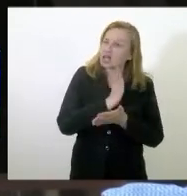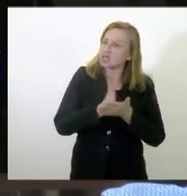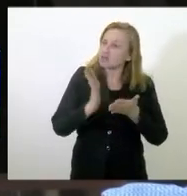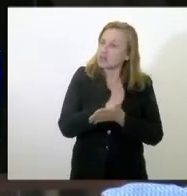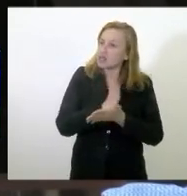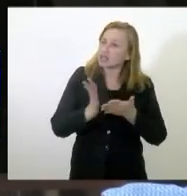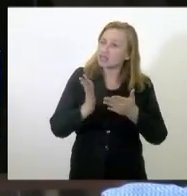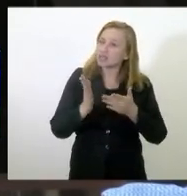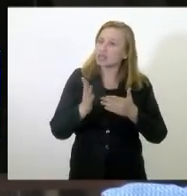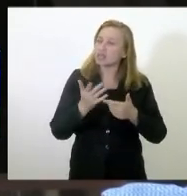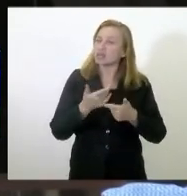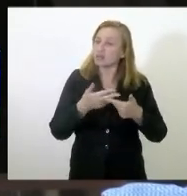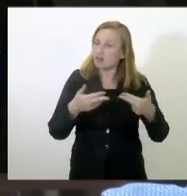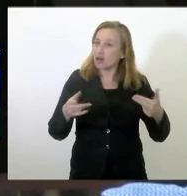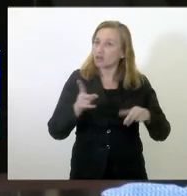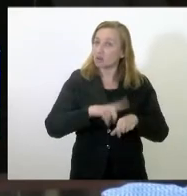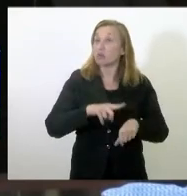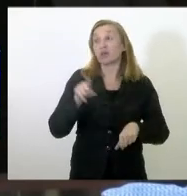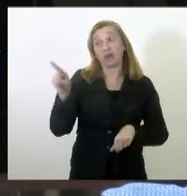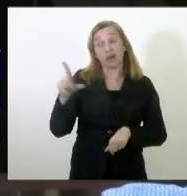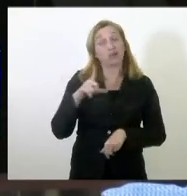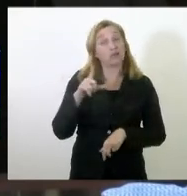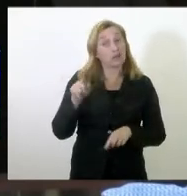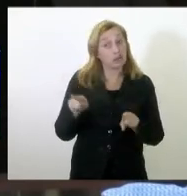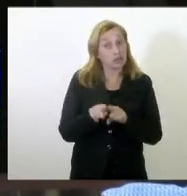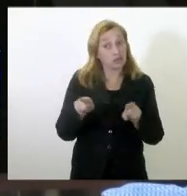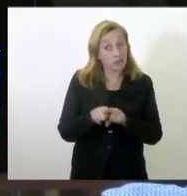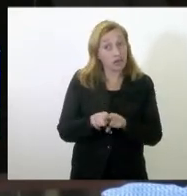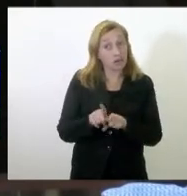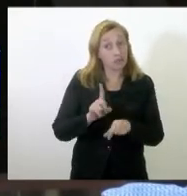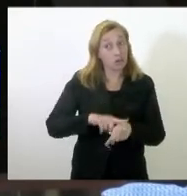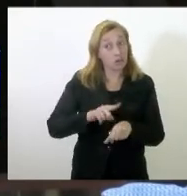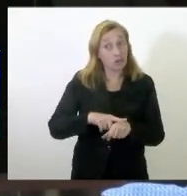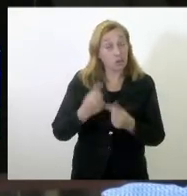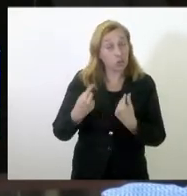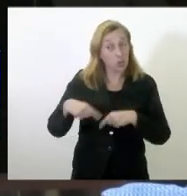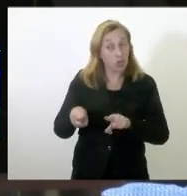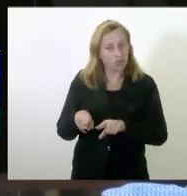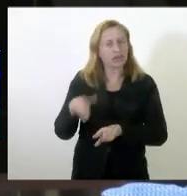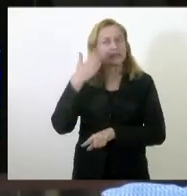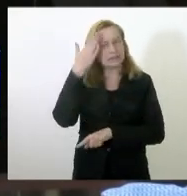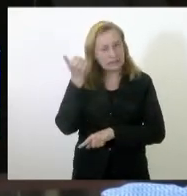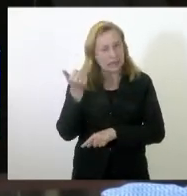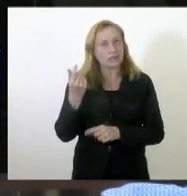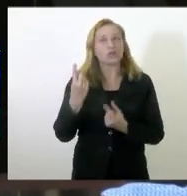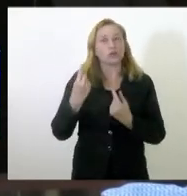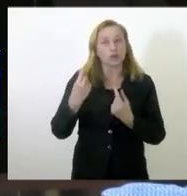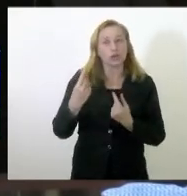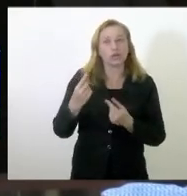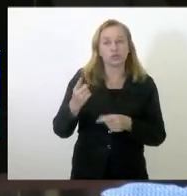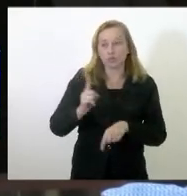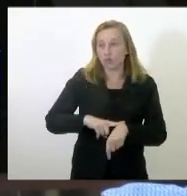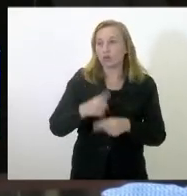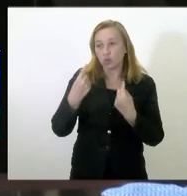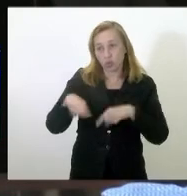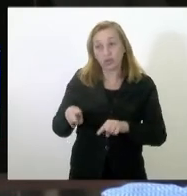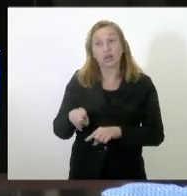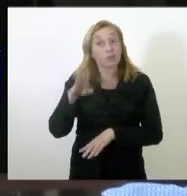mandatos, já teve ele também na oposição. E sabe que a oposição é fundamental para qualquer